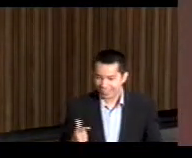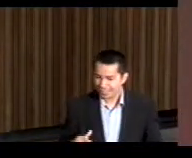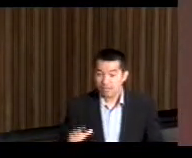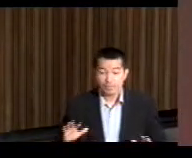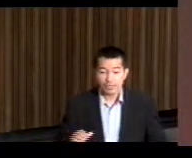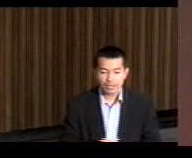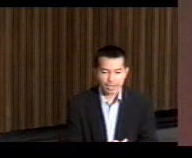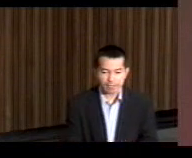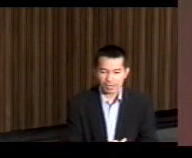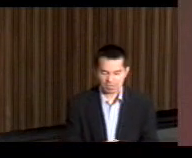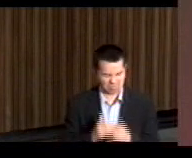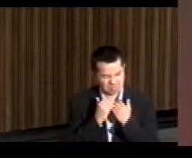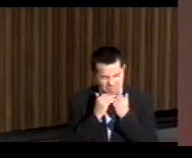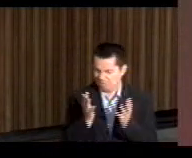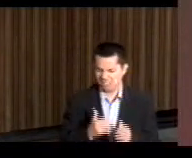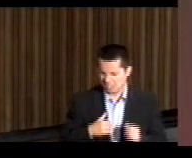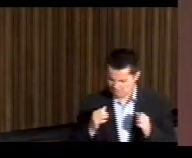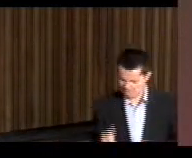Deus